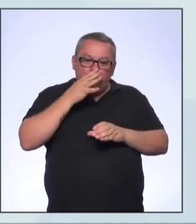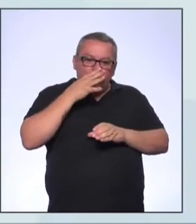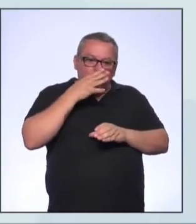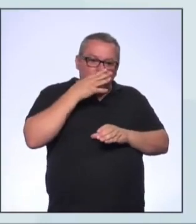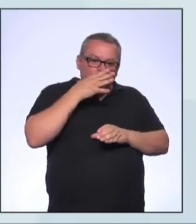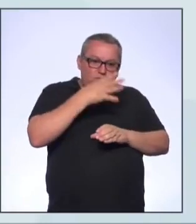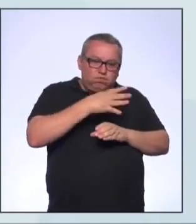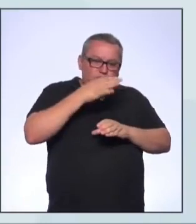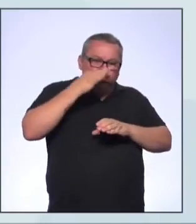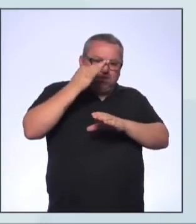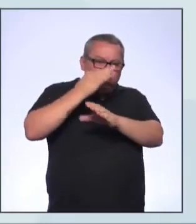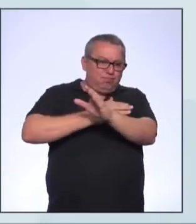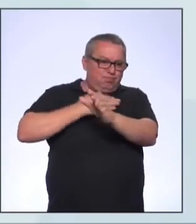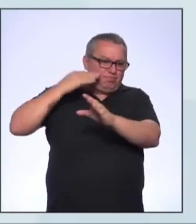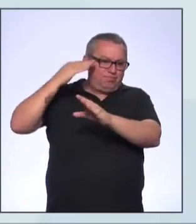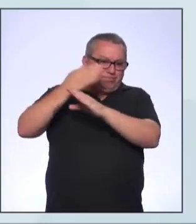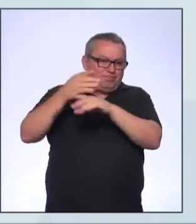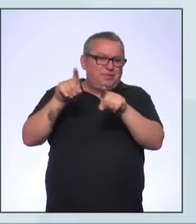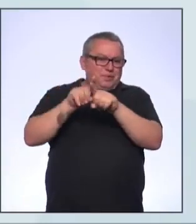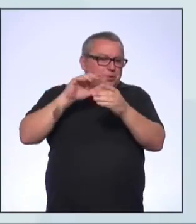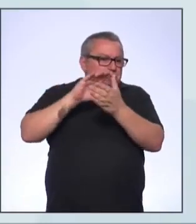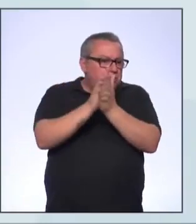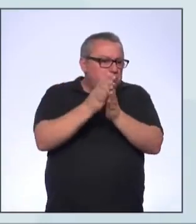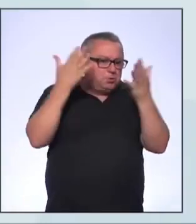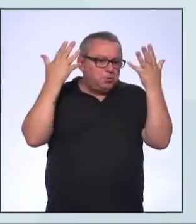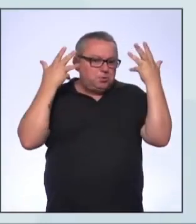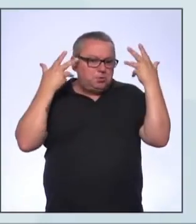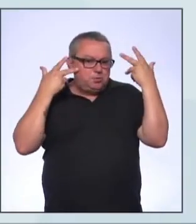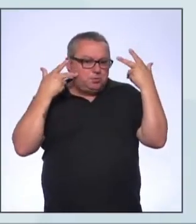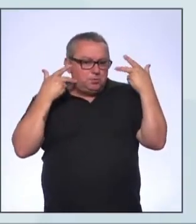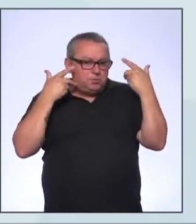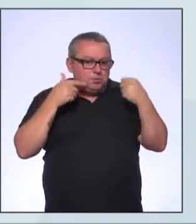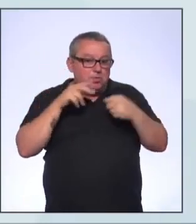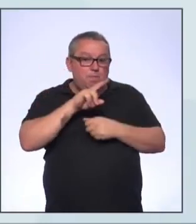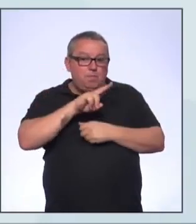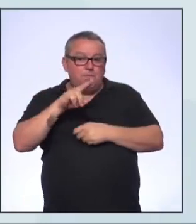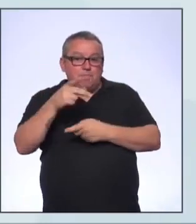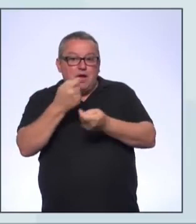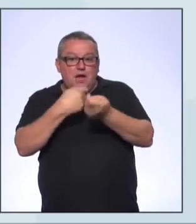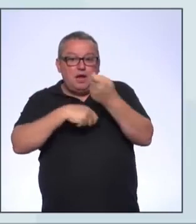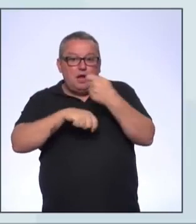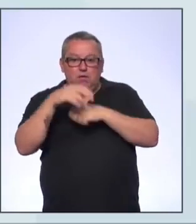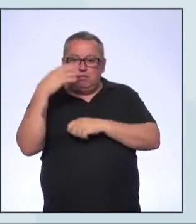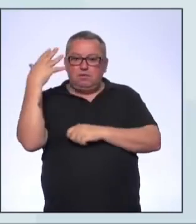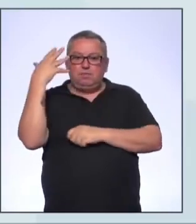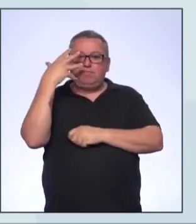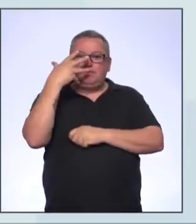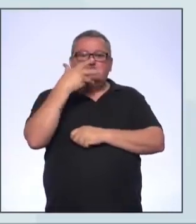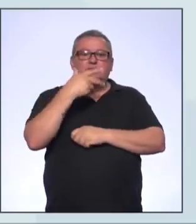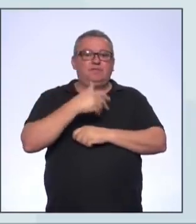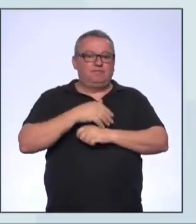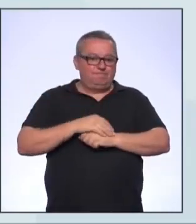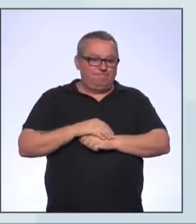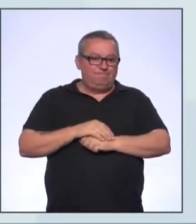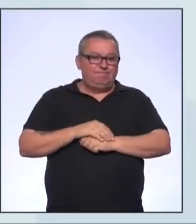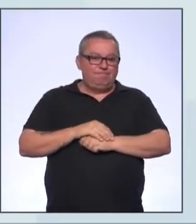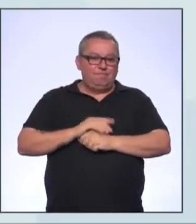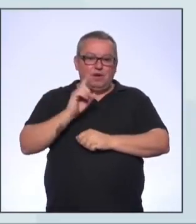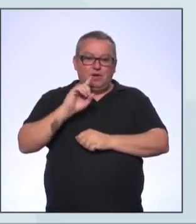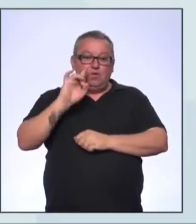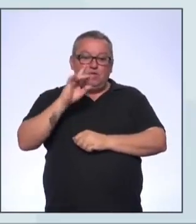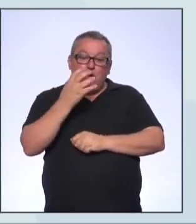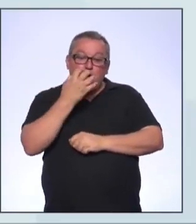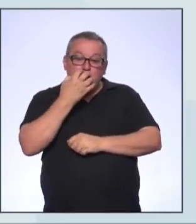abusos e maus tratos em animais em nome do mercado da beleza. Não somente cães